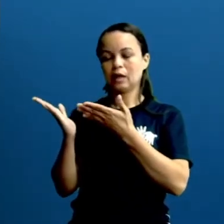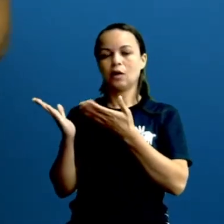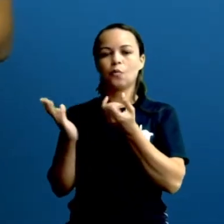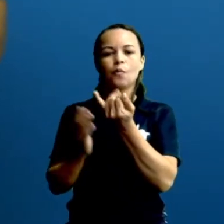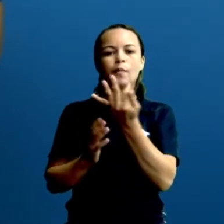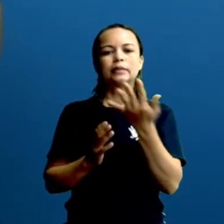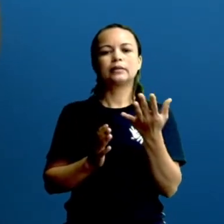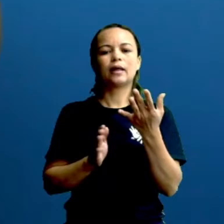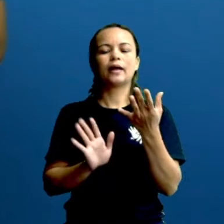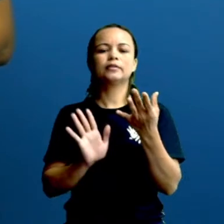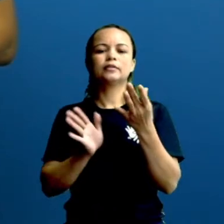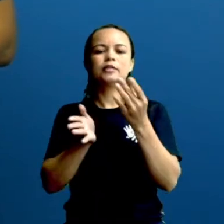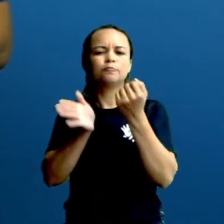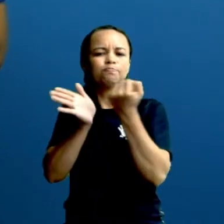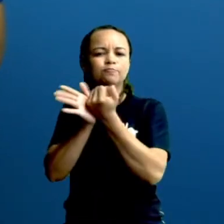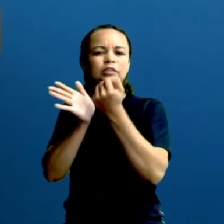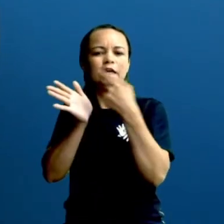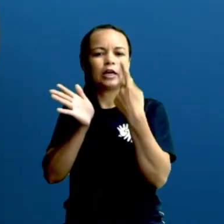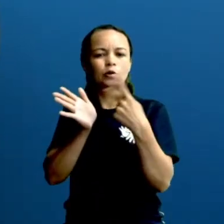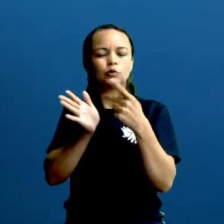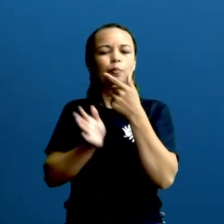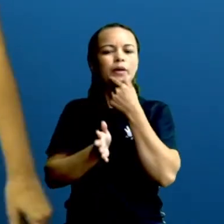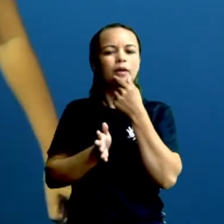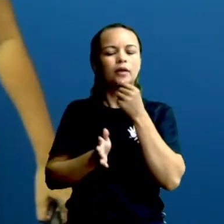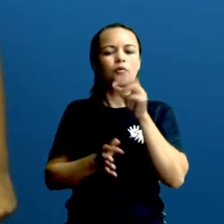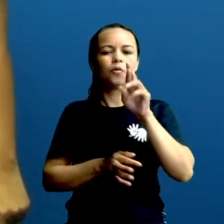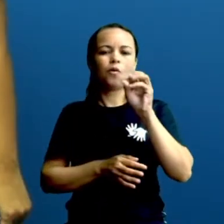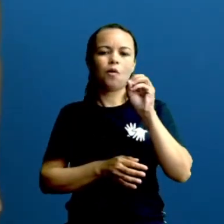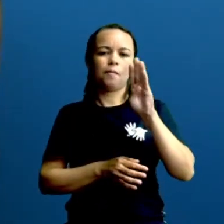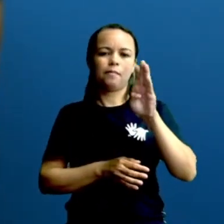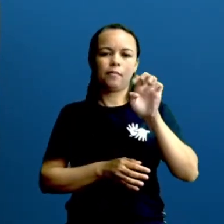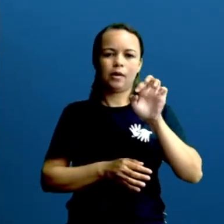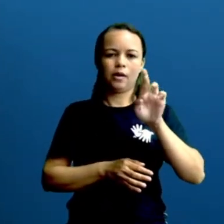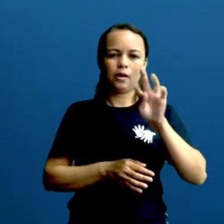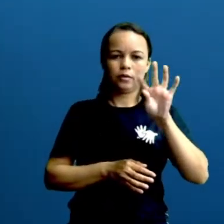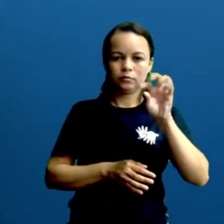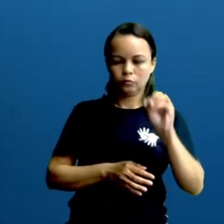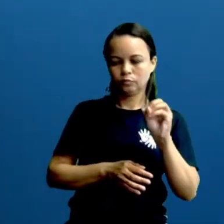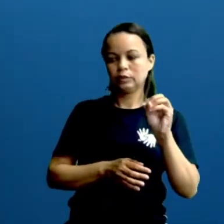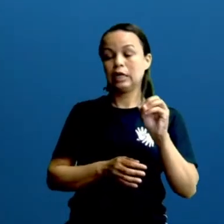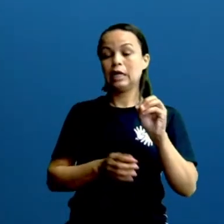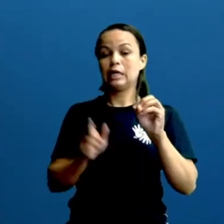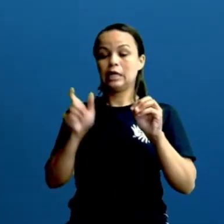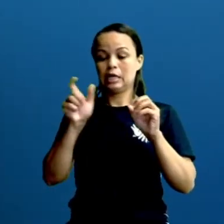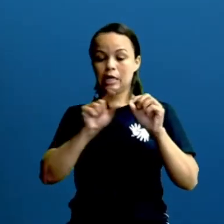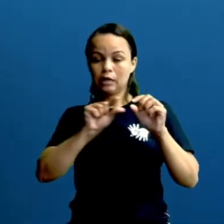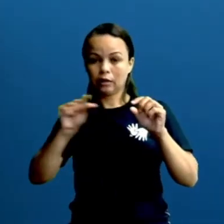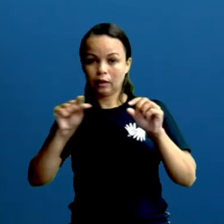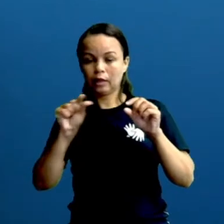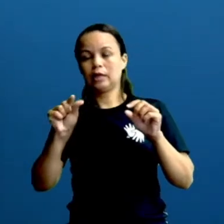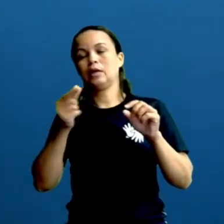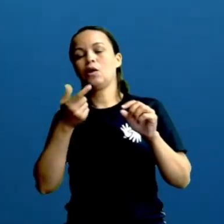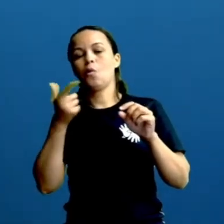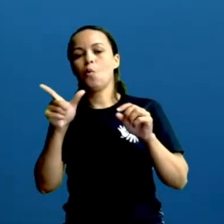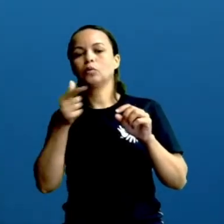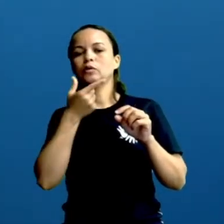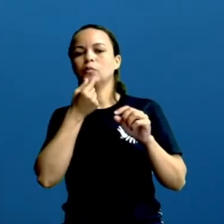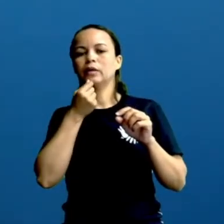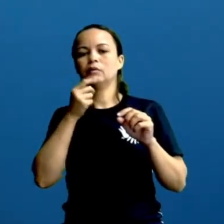selo de Roberto. Aqui, ó, as de Paulo. Primeiro a gente conta as de